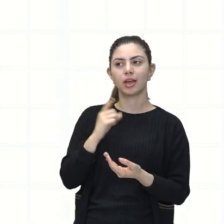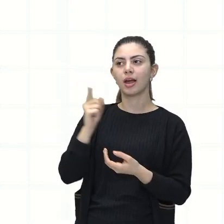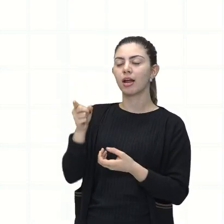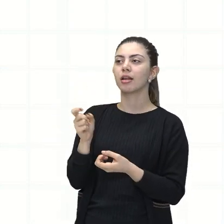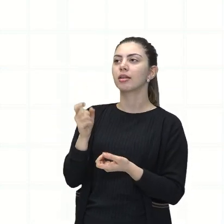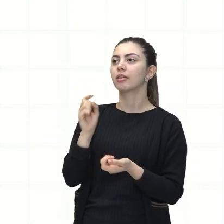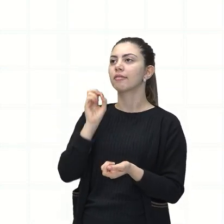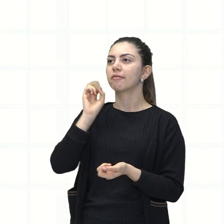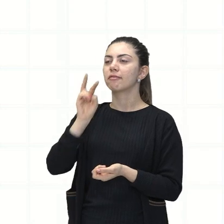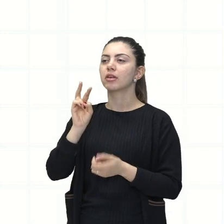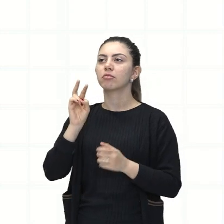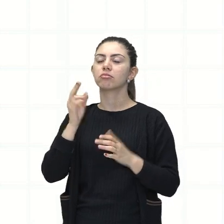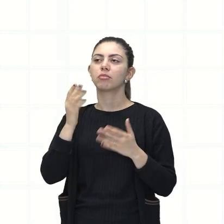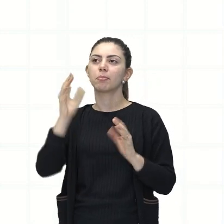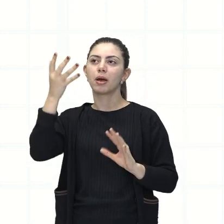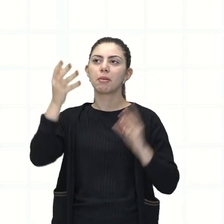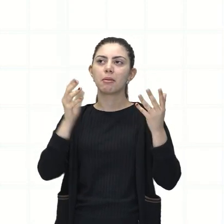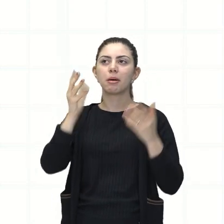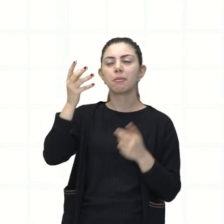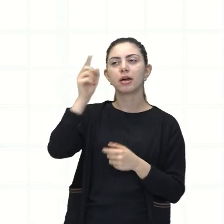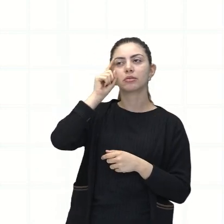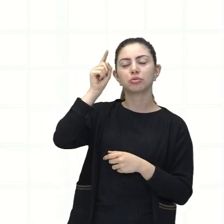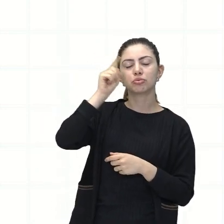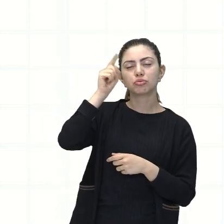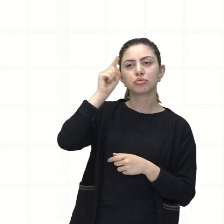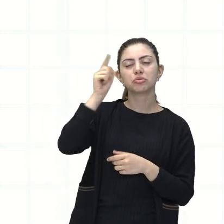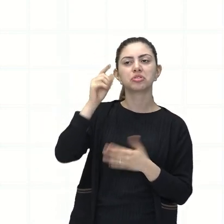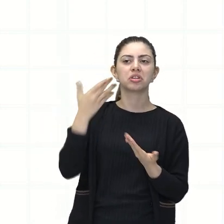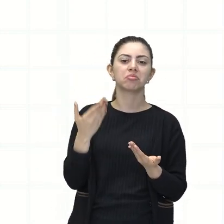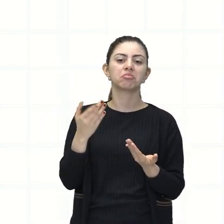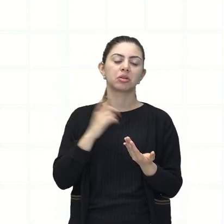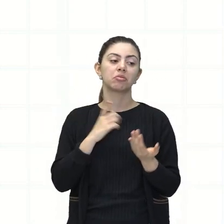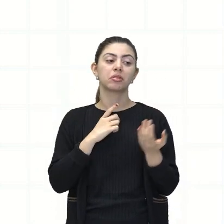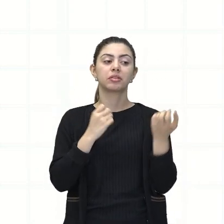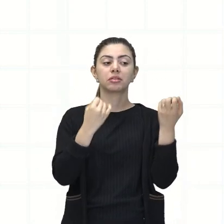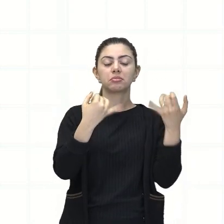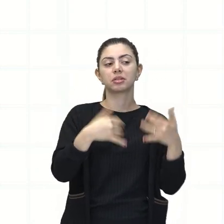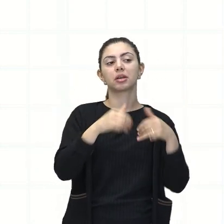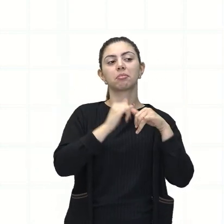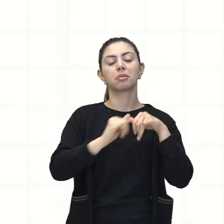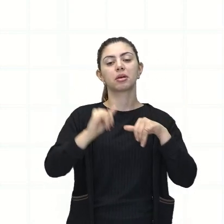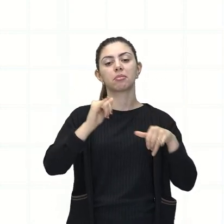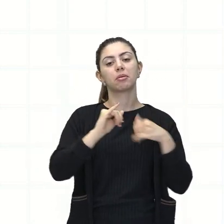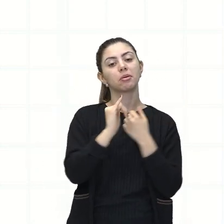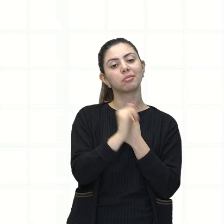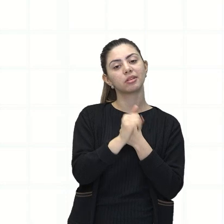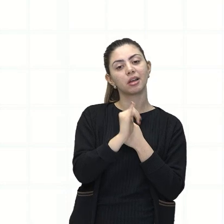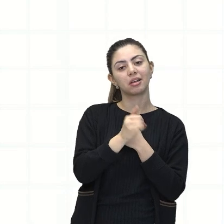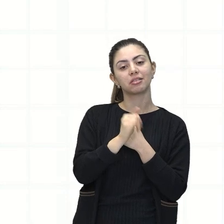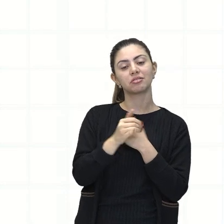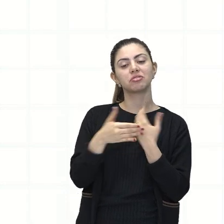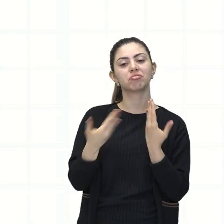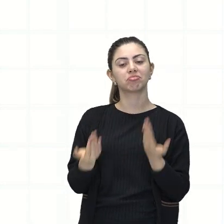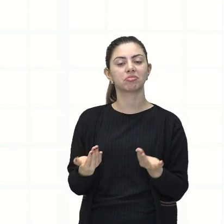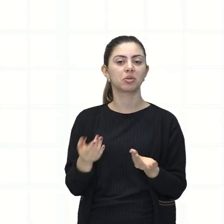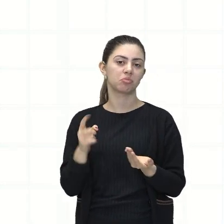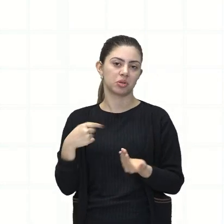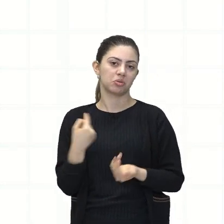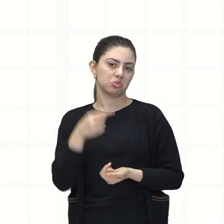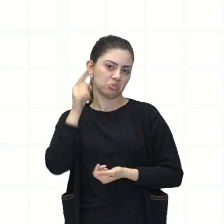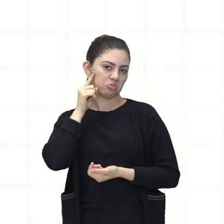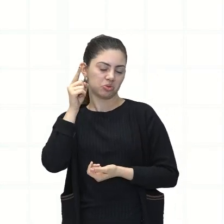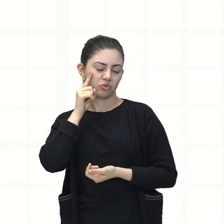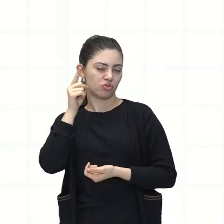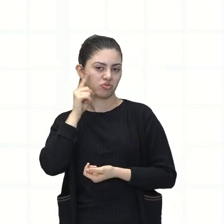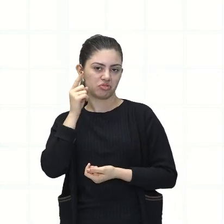contar, ok? Ele relata o cotidiano, né? Então, falou dia a dia, é o nosso dia a dia, né? Nosso